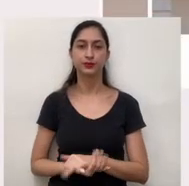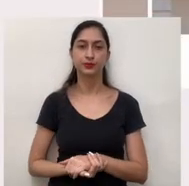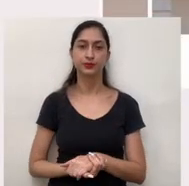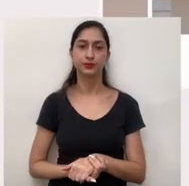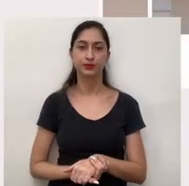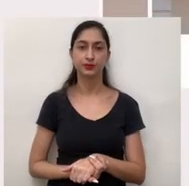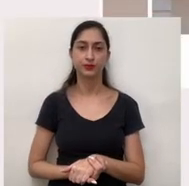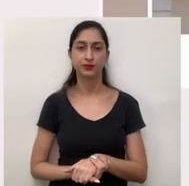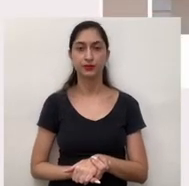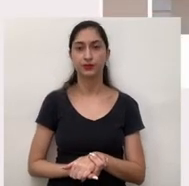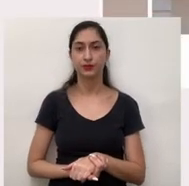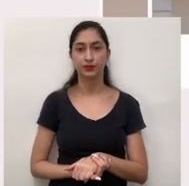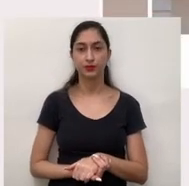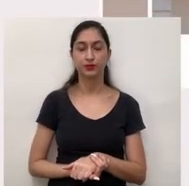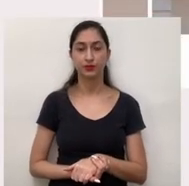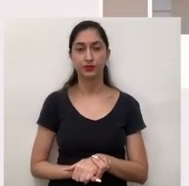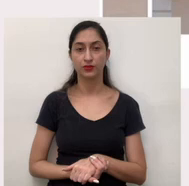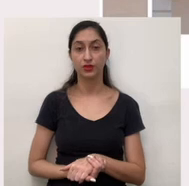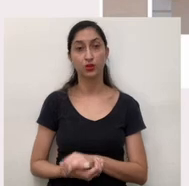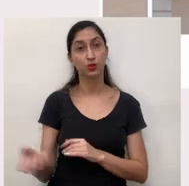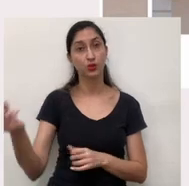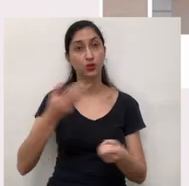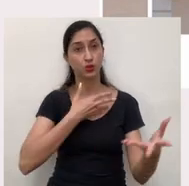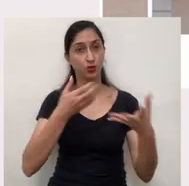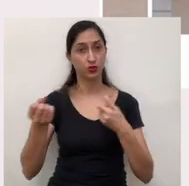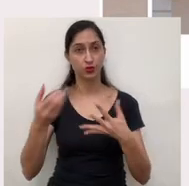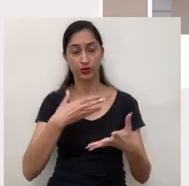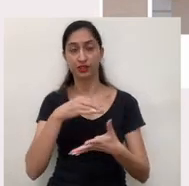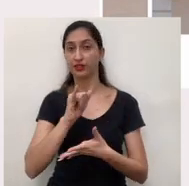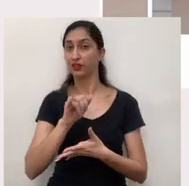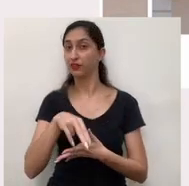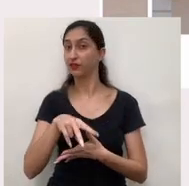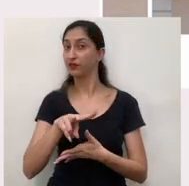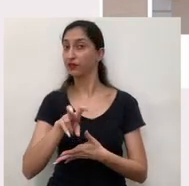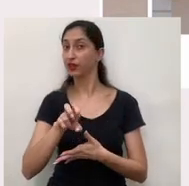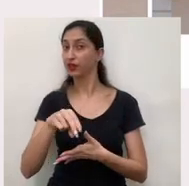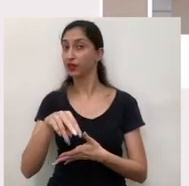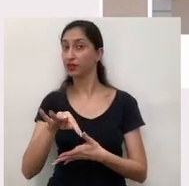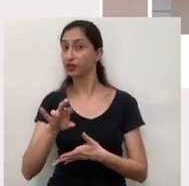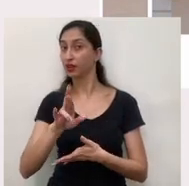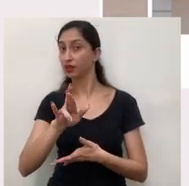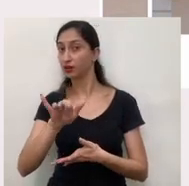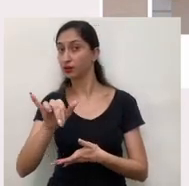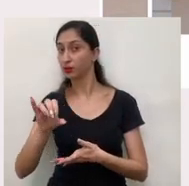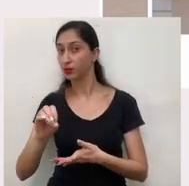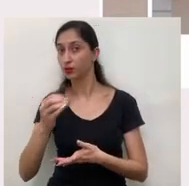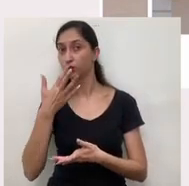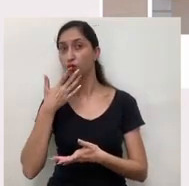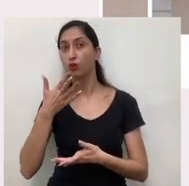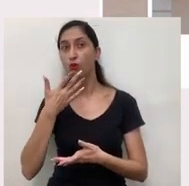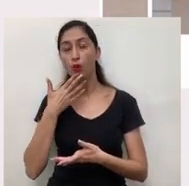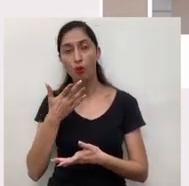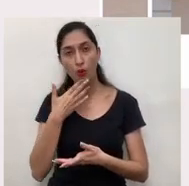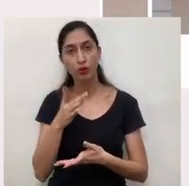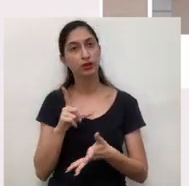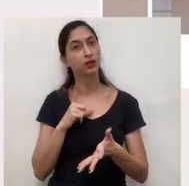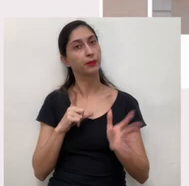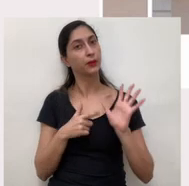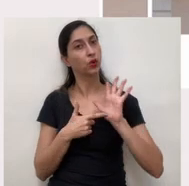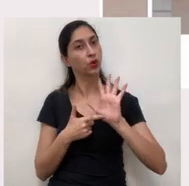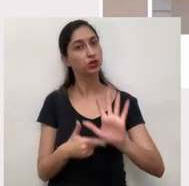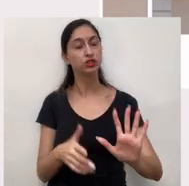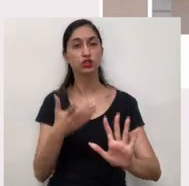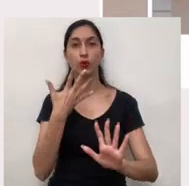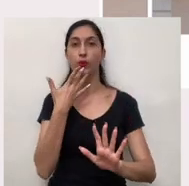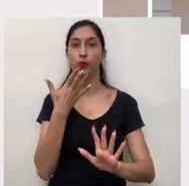E aí esses novos inventários, né? Um inventário de cores, por exemplo, um mostruário de cores, né? Que é o